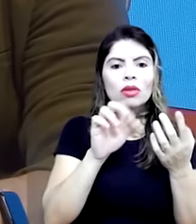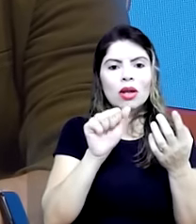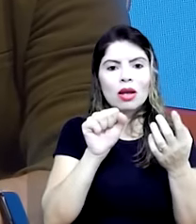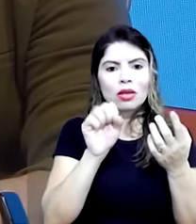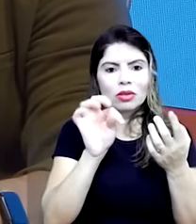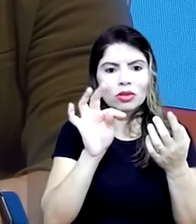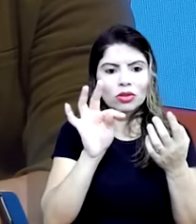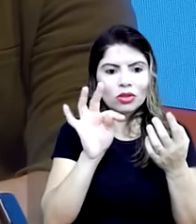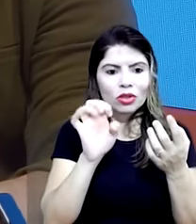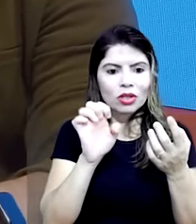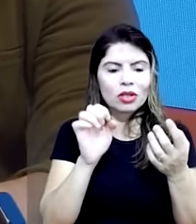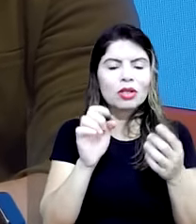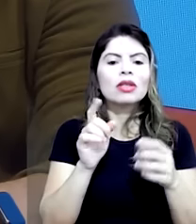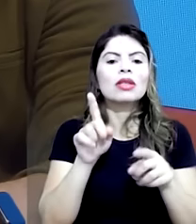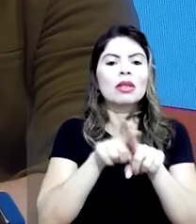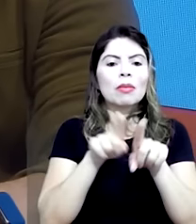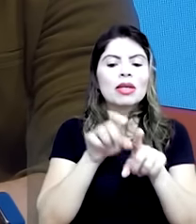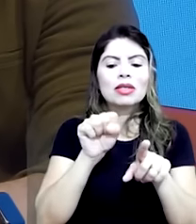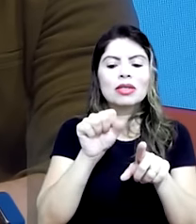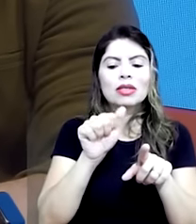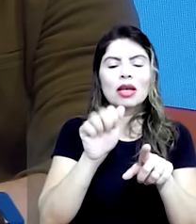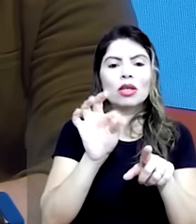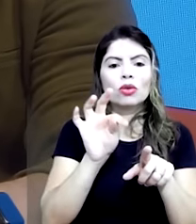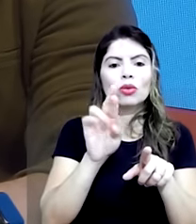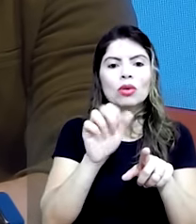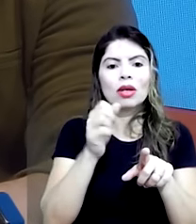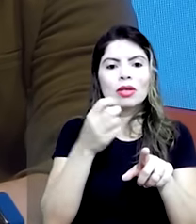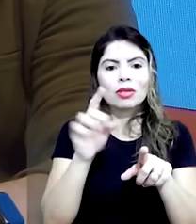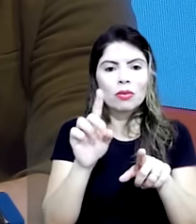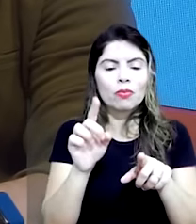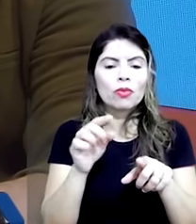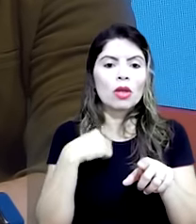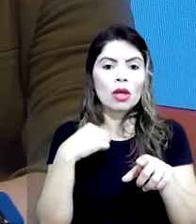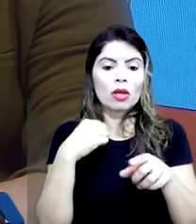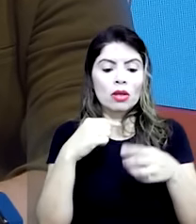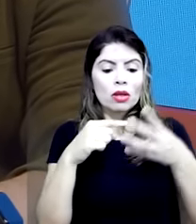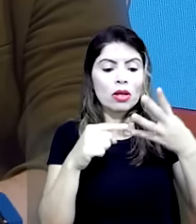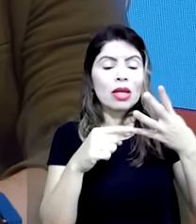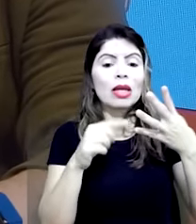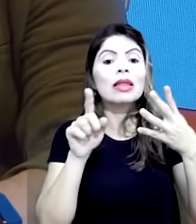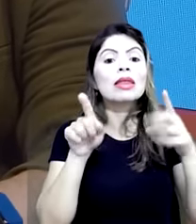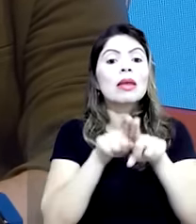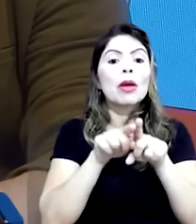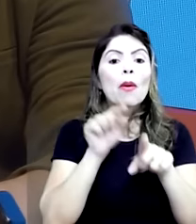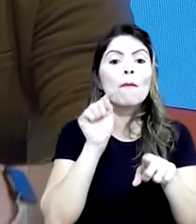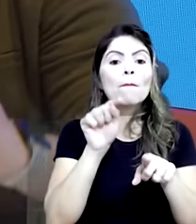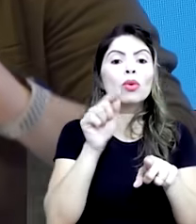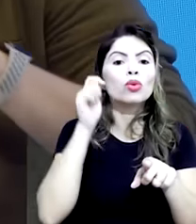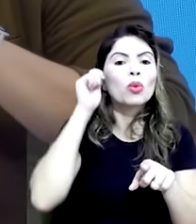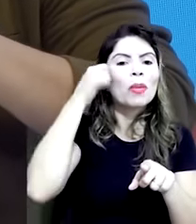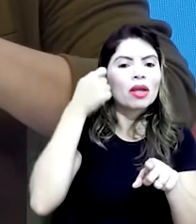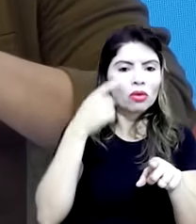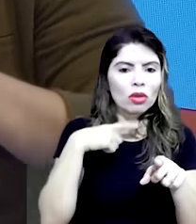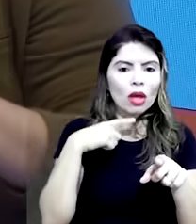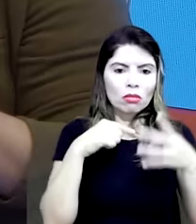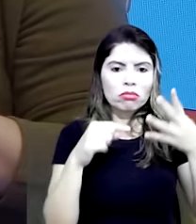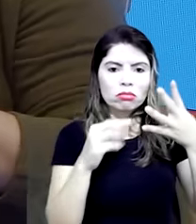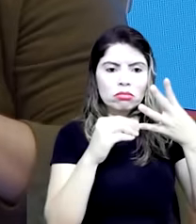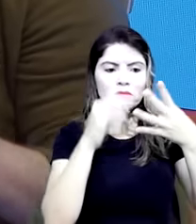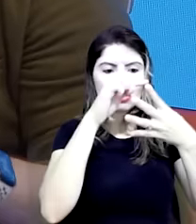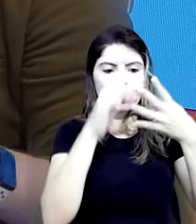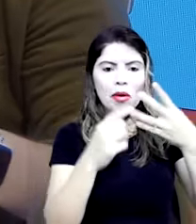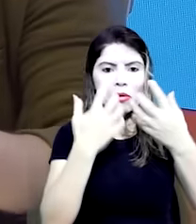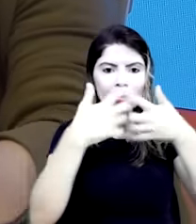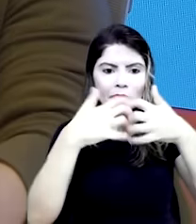um muito legal tá você coloca esses quatro itens se você mexer se vocês mexerem hoje na foto de vocês vocês vão ver a